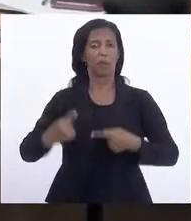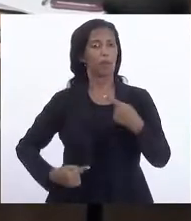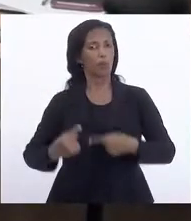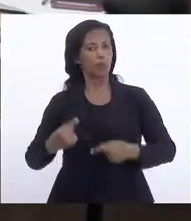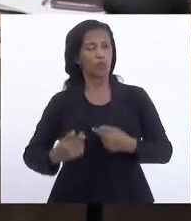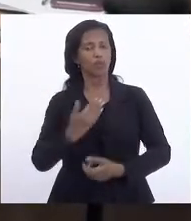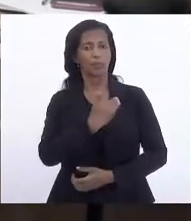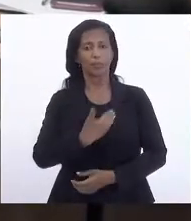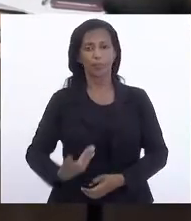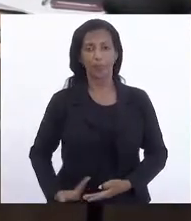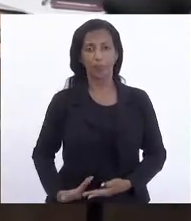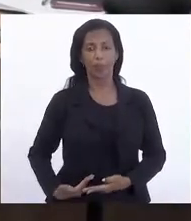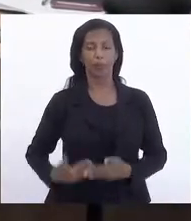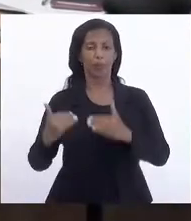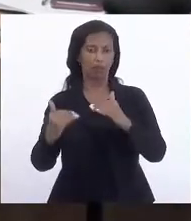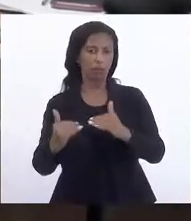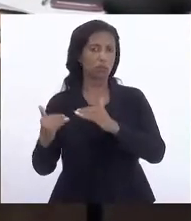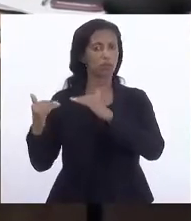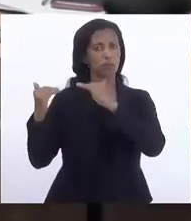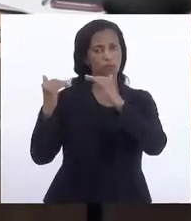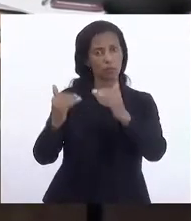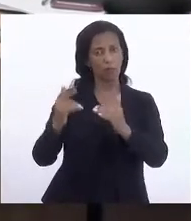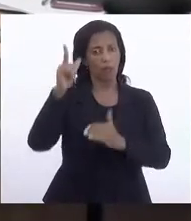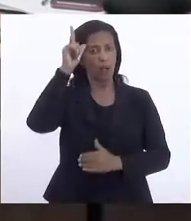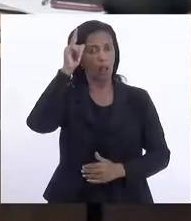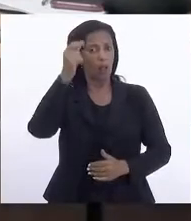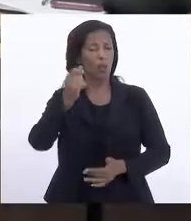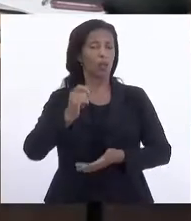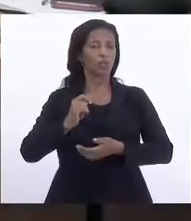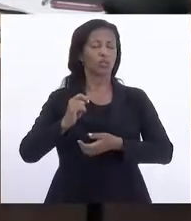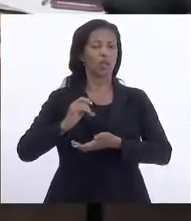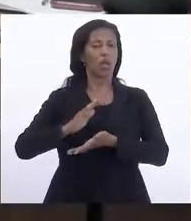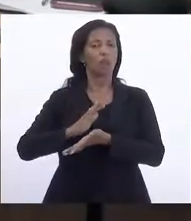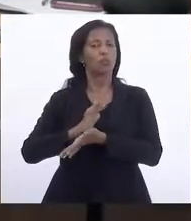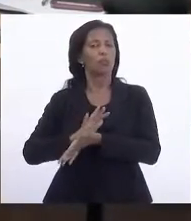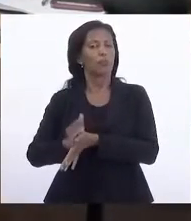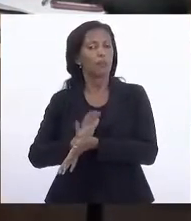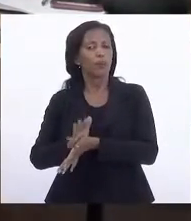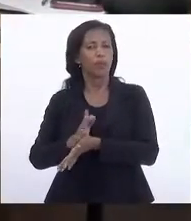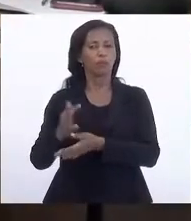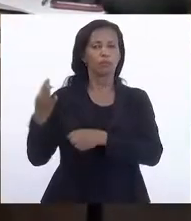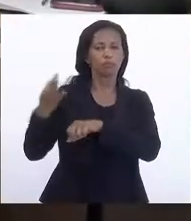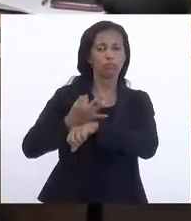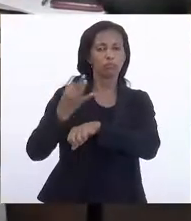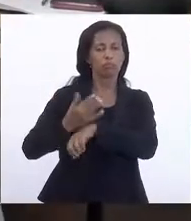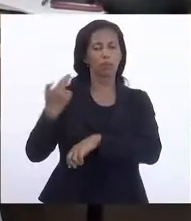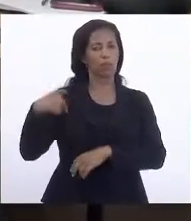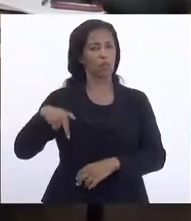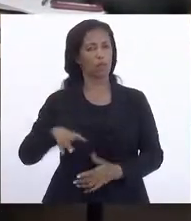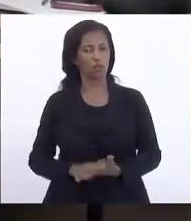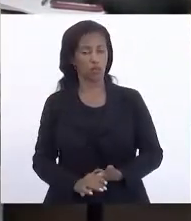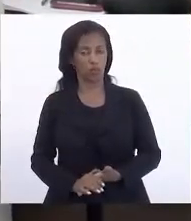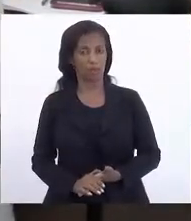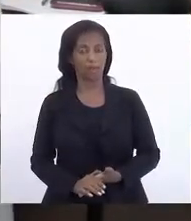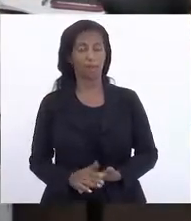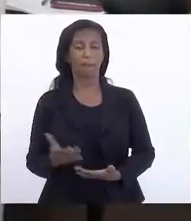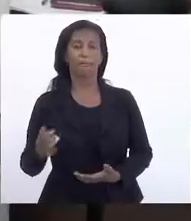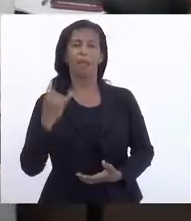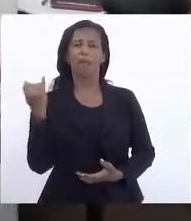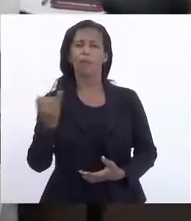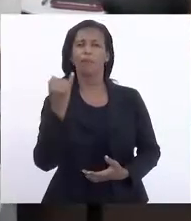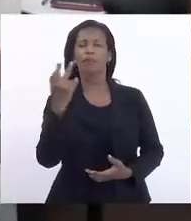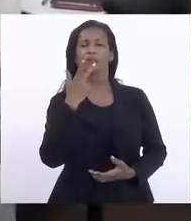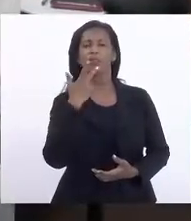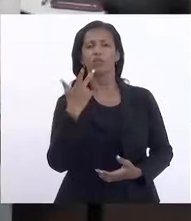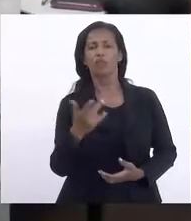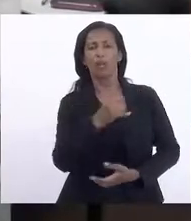públicas que superem a lógica do racismo religioso, da intolerância religiosa. É importante dizer que o Rio